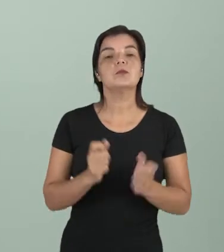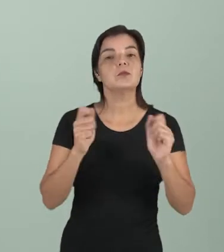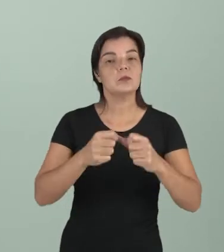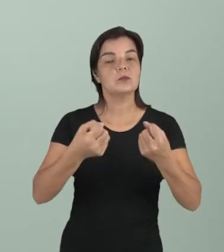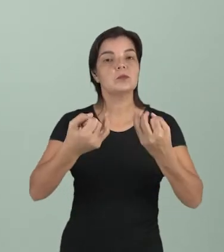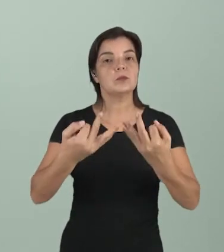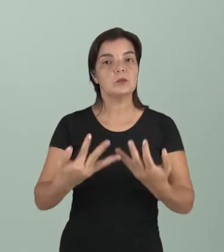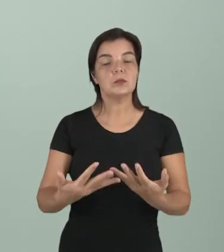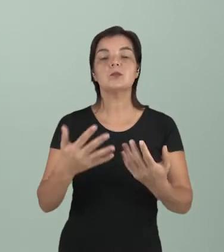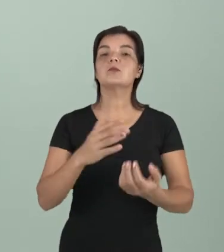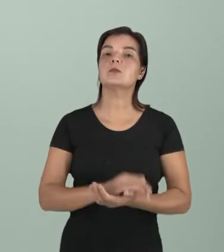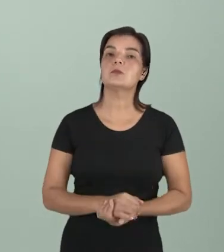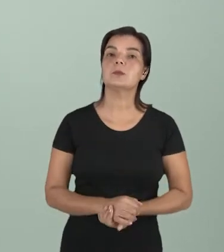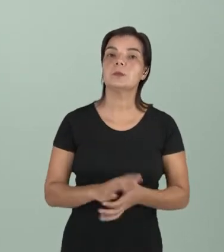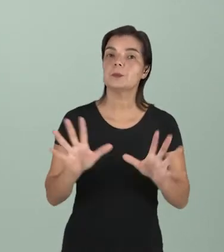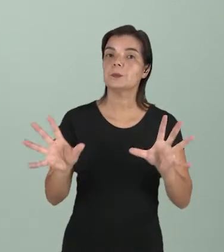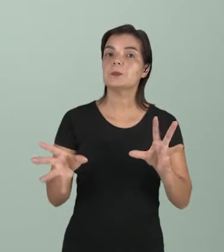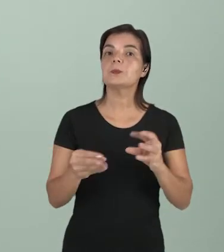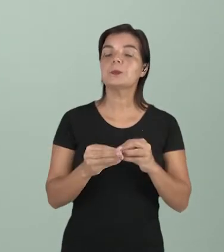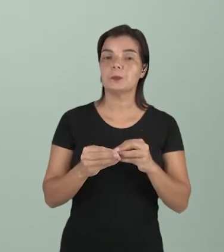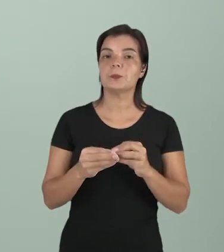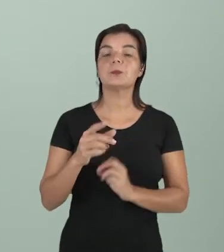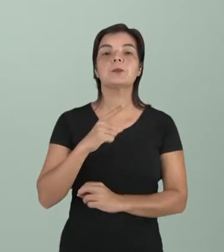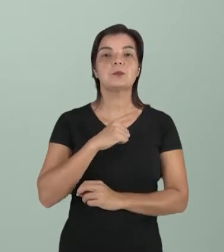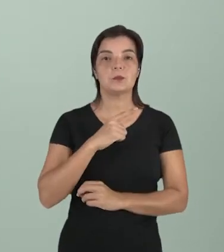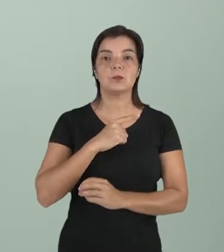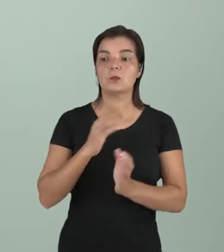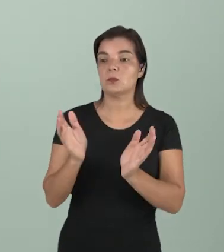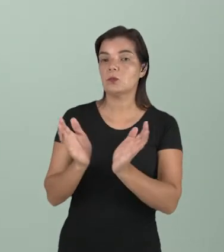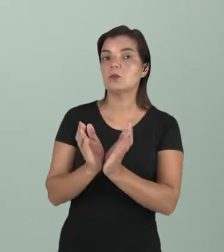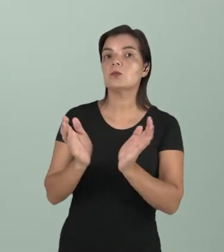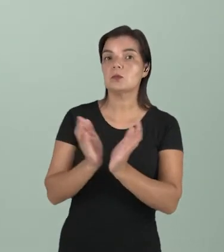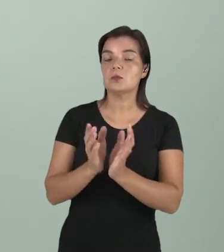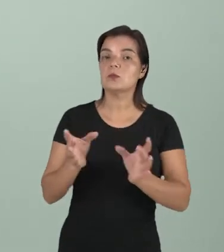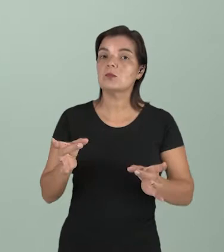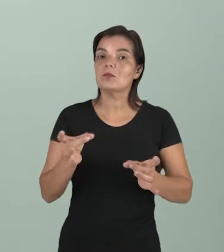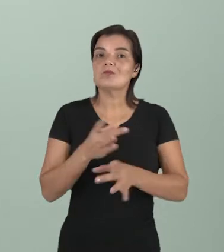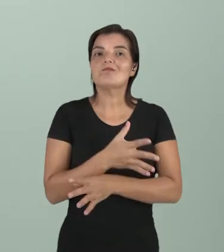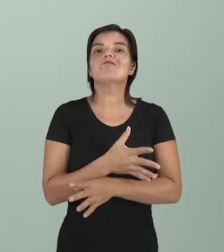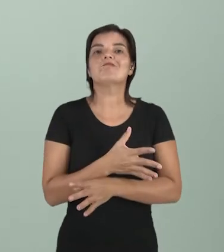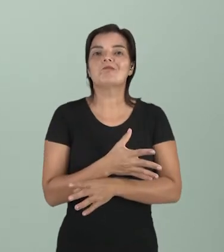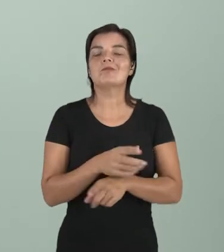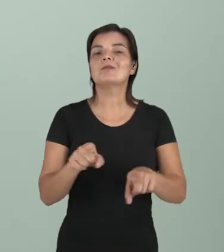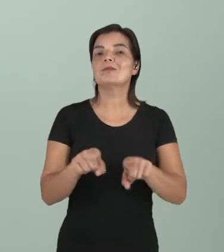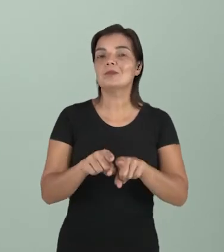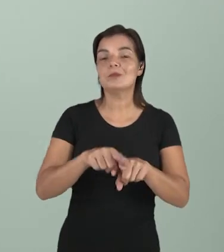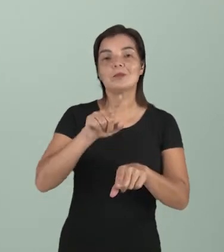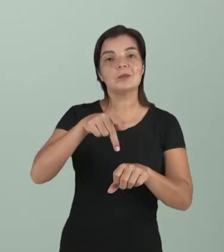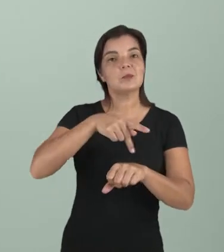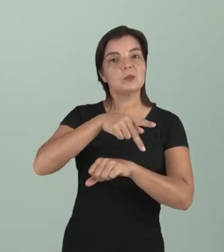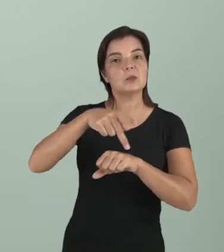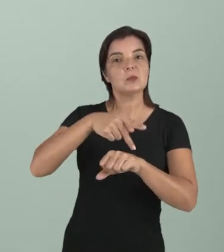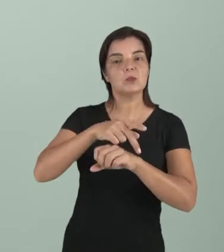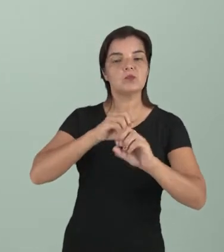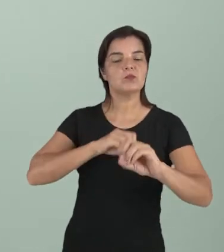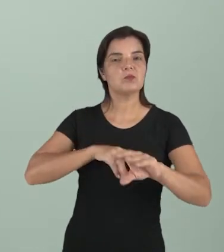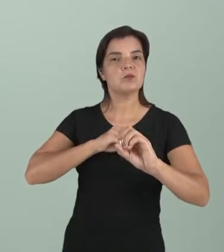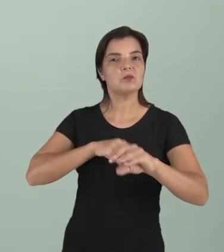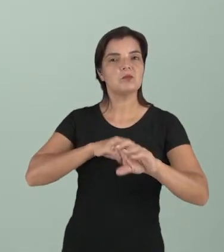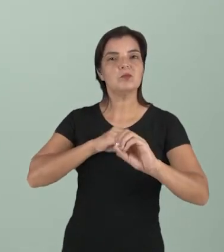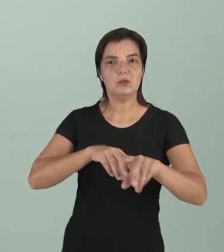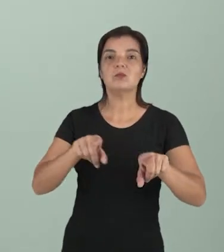dizer assim de uma forma resumida, tem uma equipe totalmente preparada. Então, porque é um país que investe na